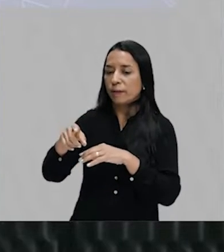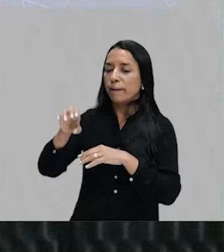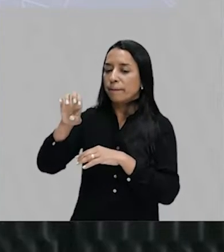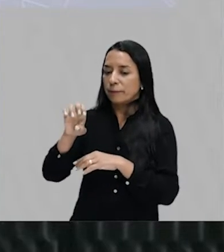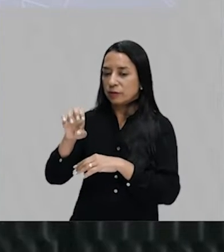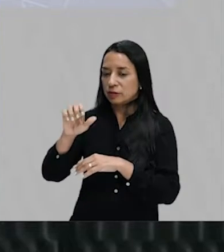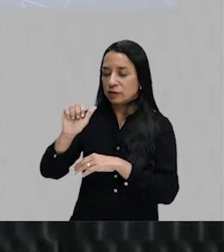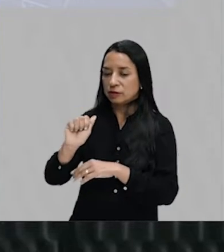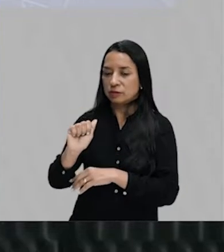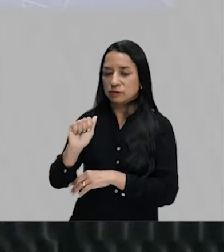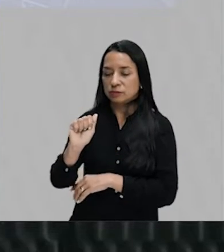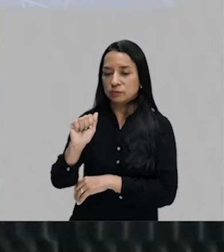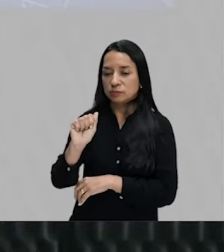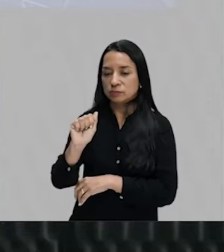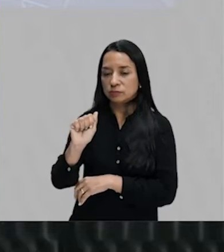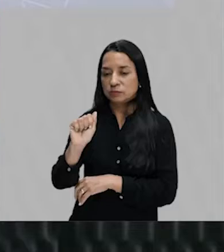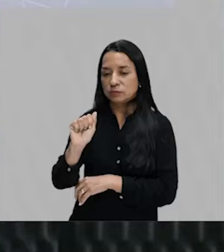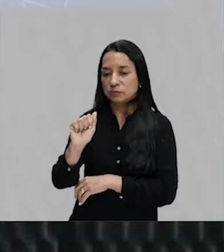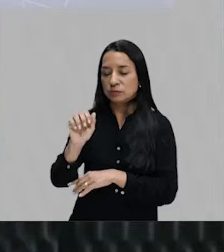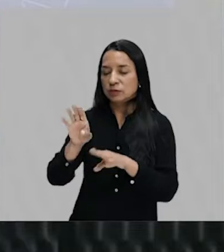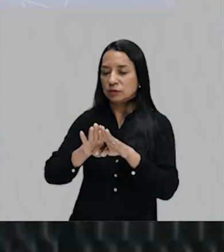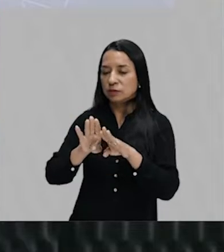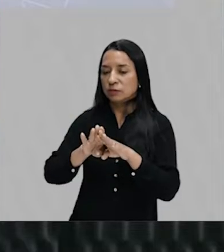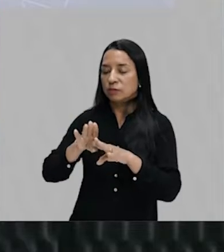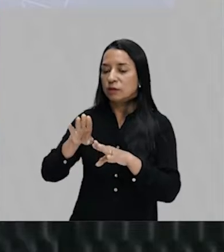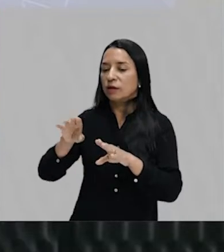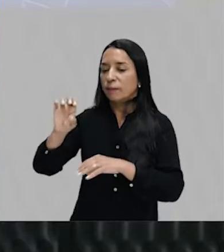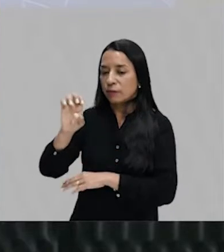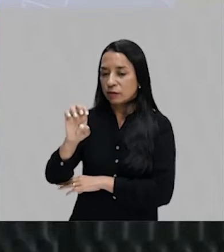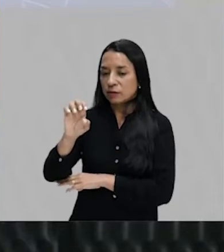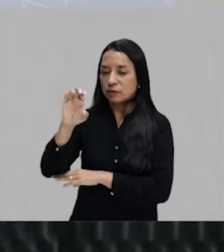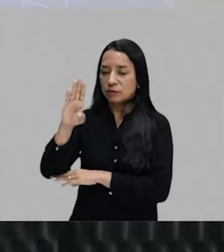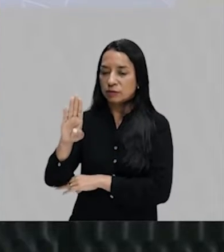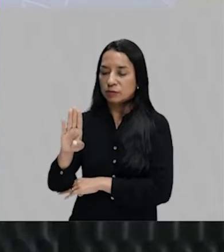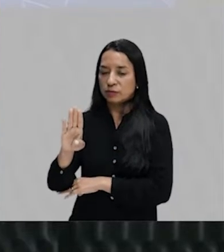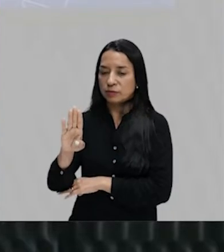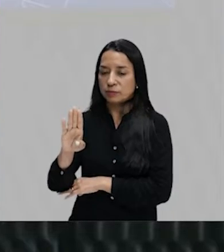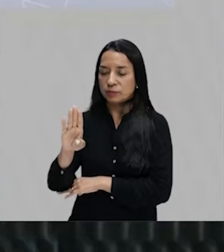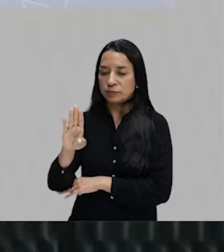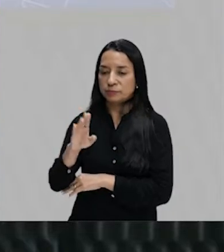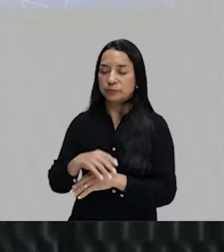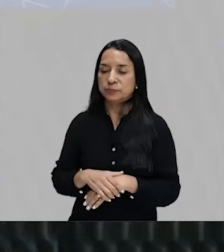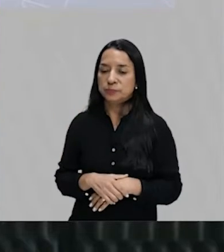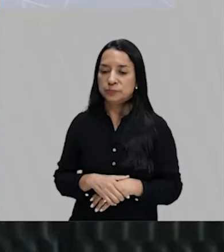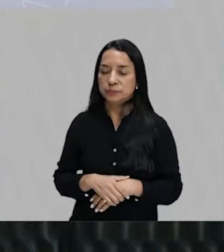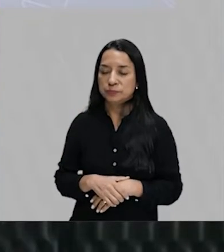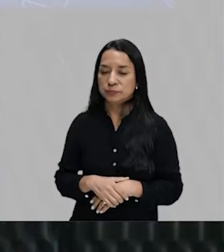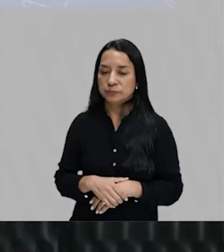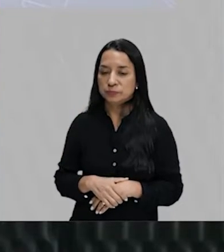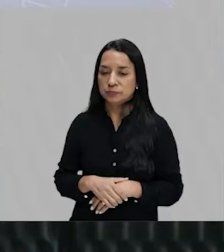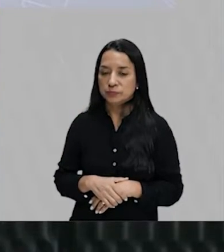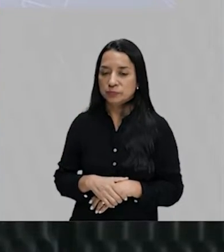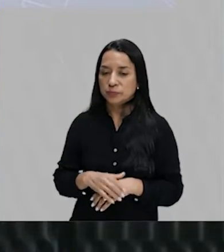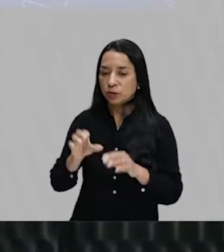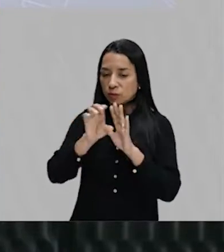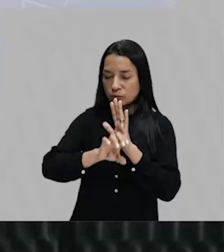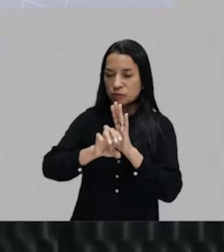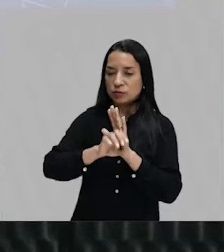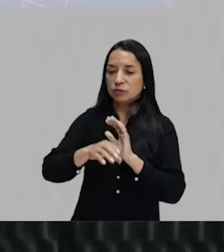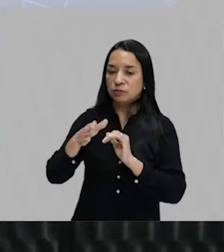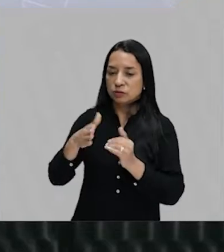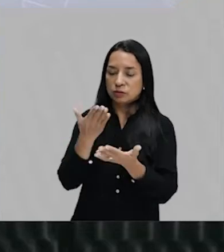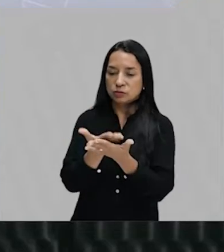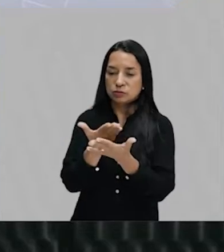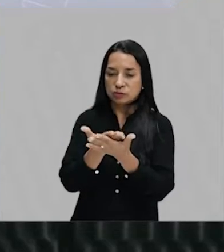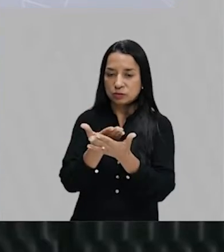pertence ar obviamente né E também vai pertencer bem então x pertence a Se e somente se x pertence à beça definição aqui nós já